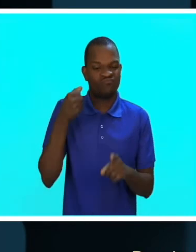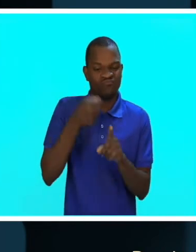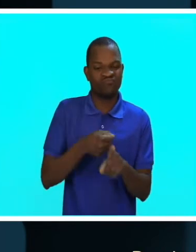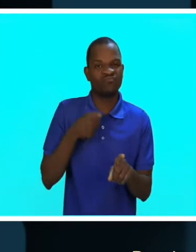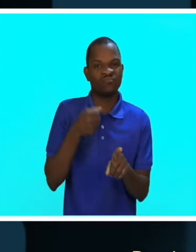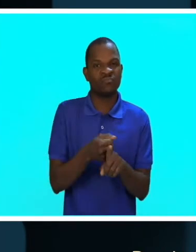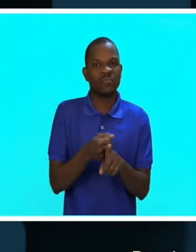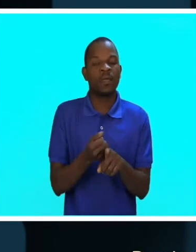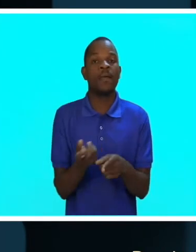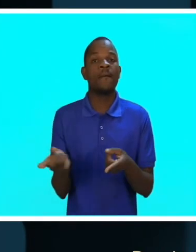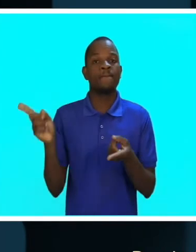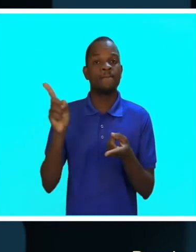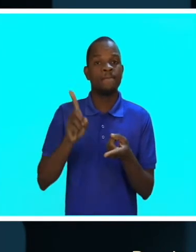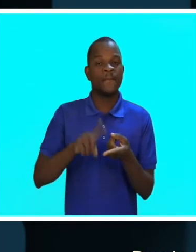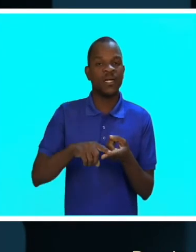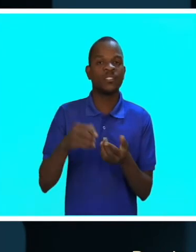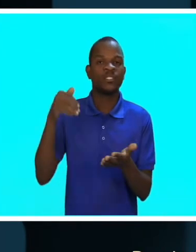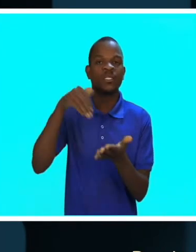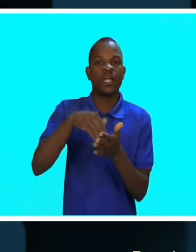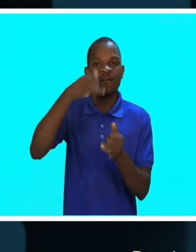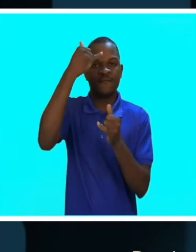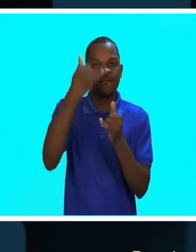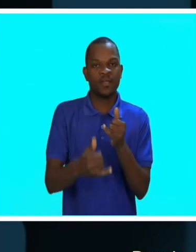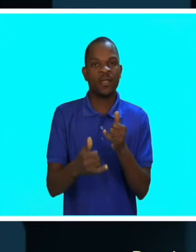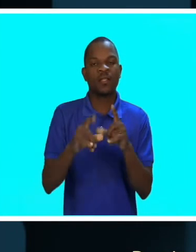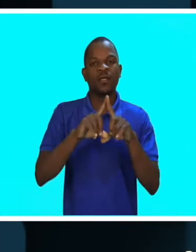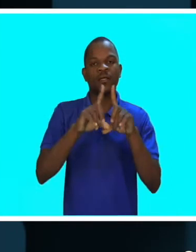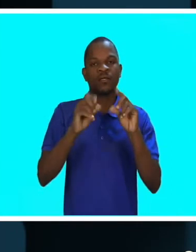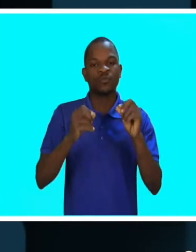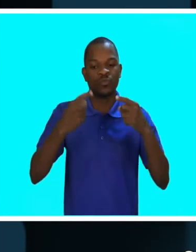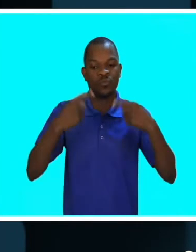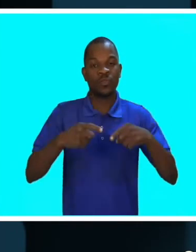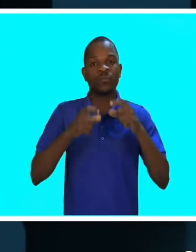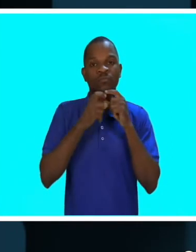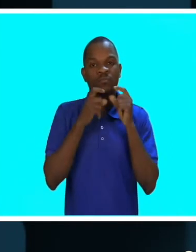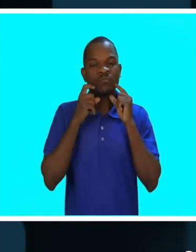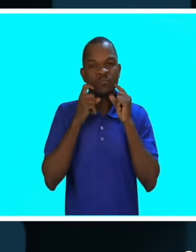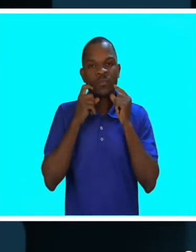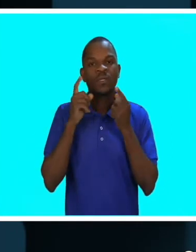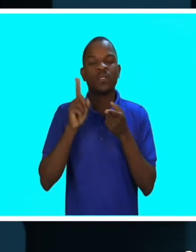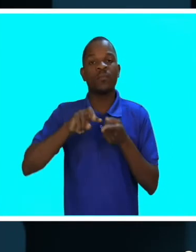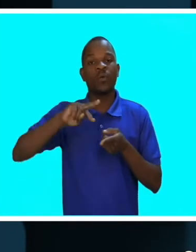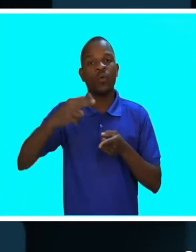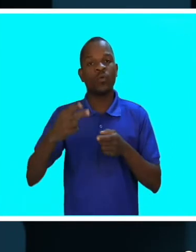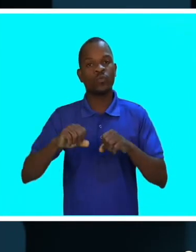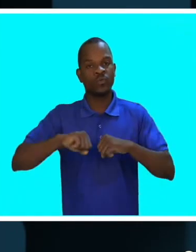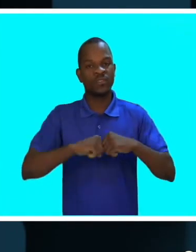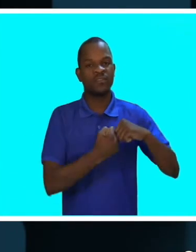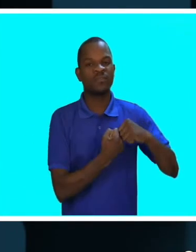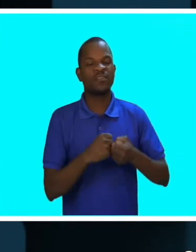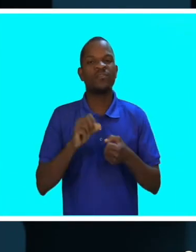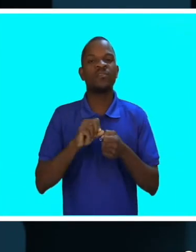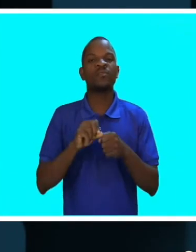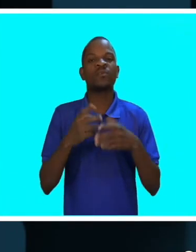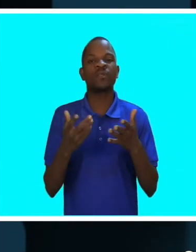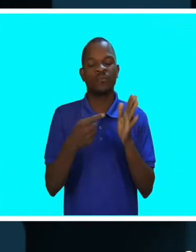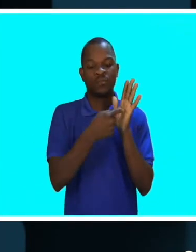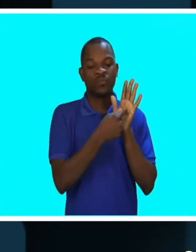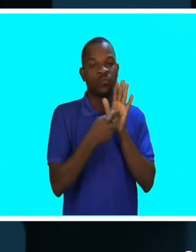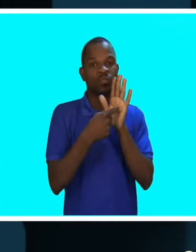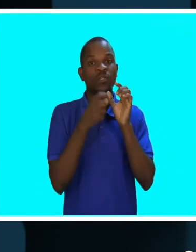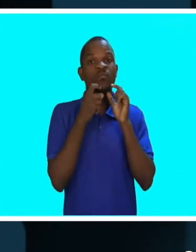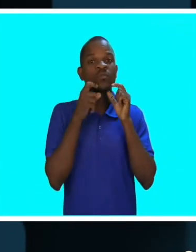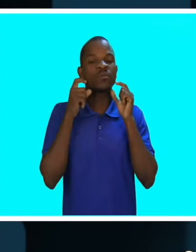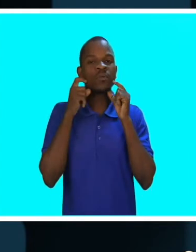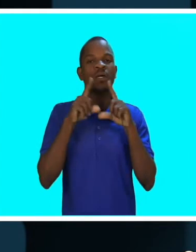tentar chegar outra, mais uma vez à final da Taça de Moçambique. E outro desafio é tentar dignificar o